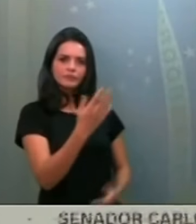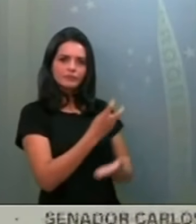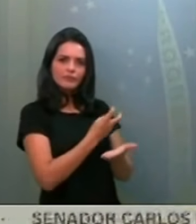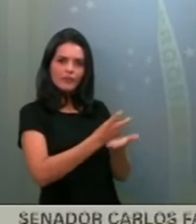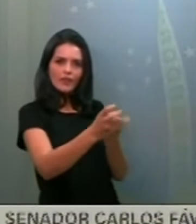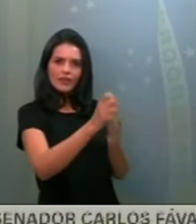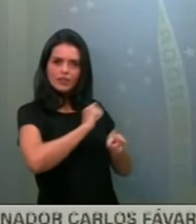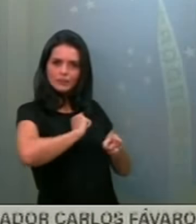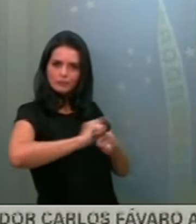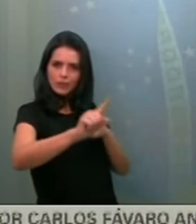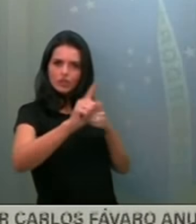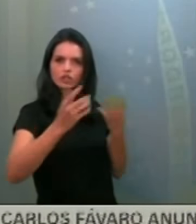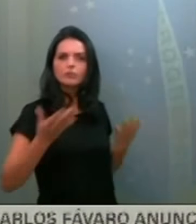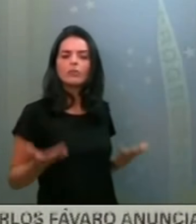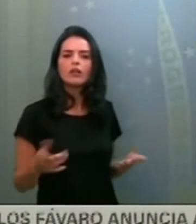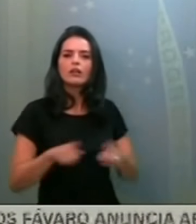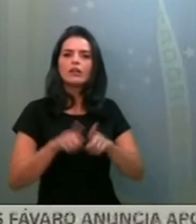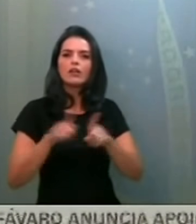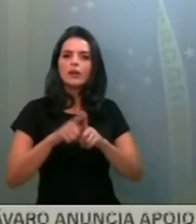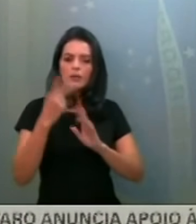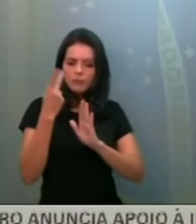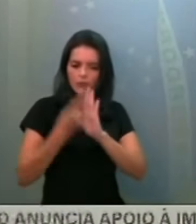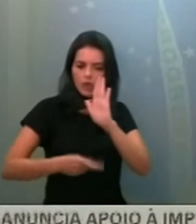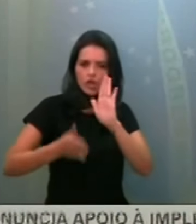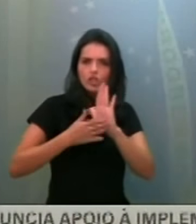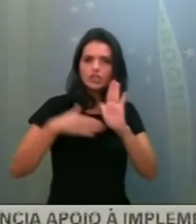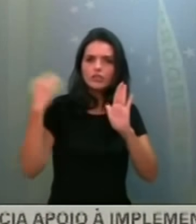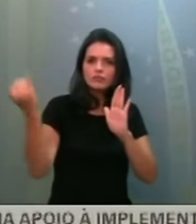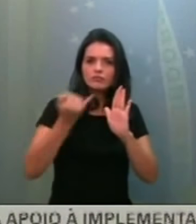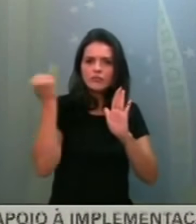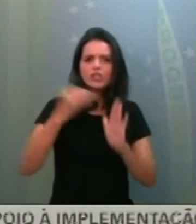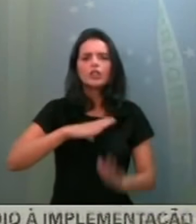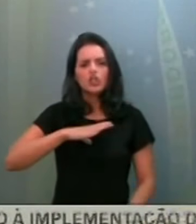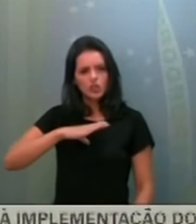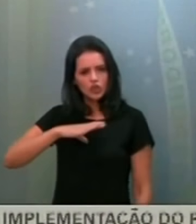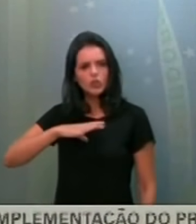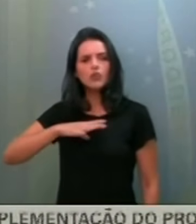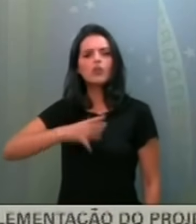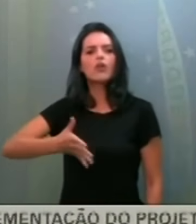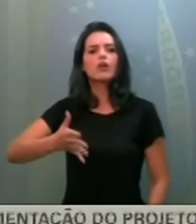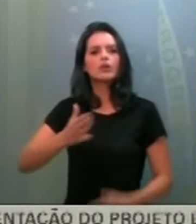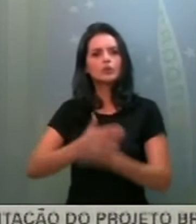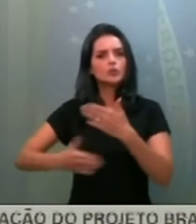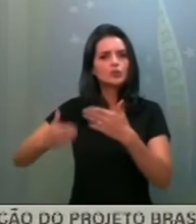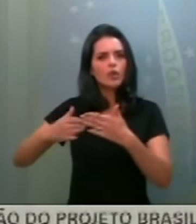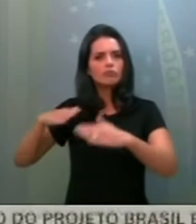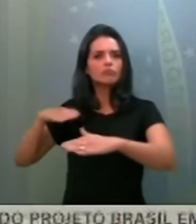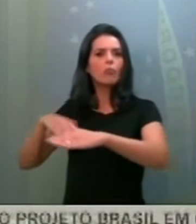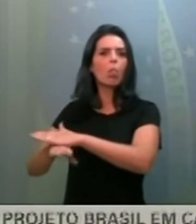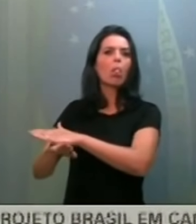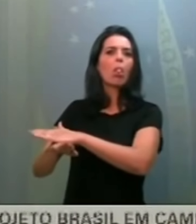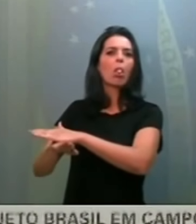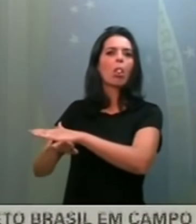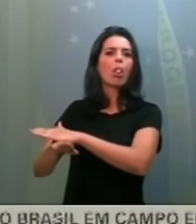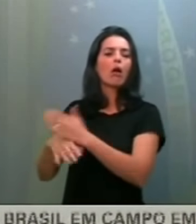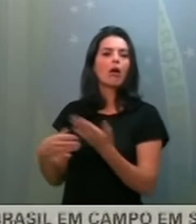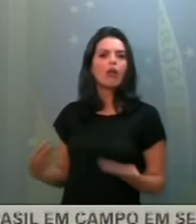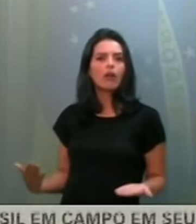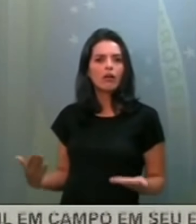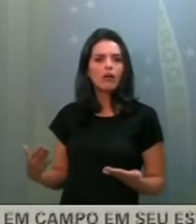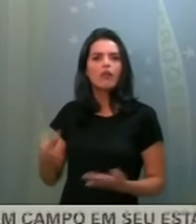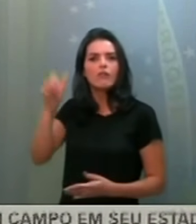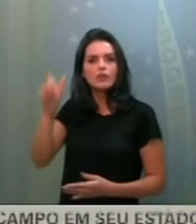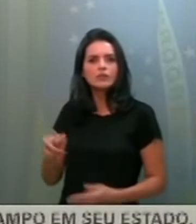impeachment, projetos importantes, corajosos, todos engavetados. O